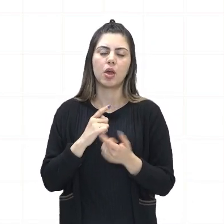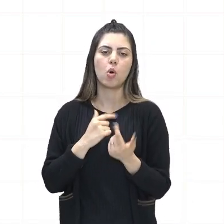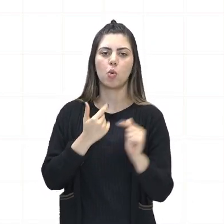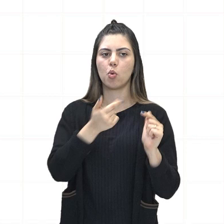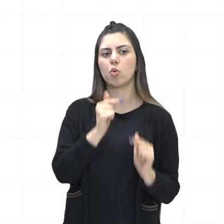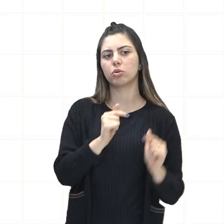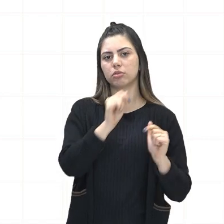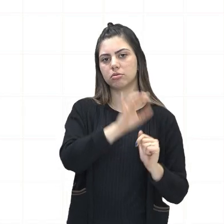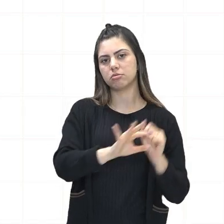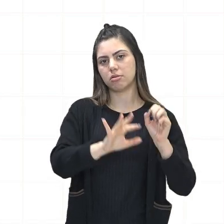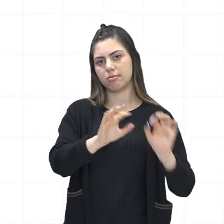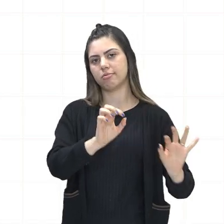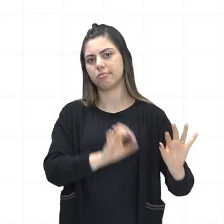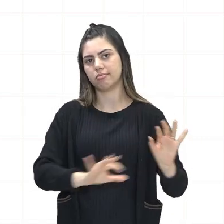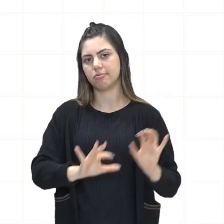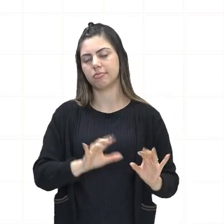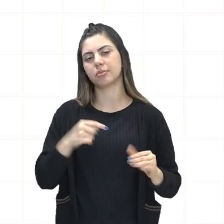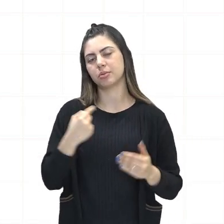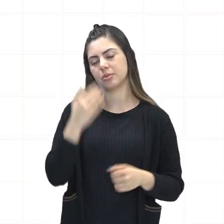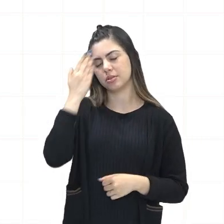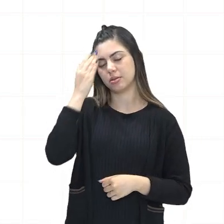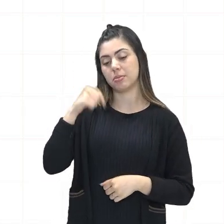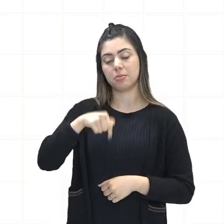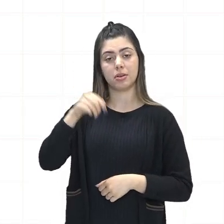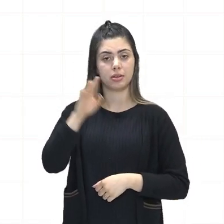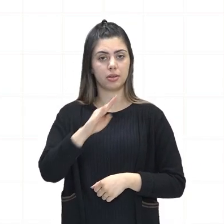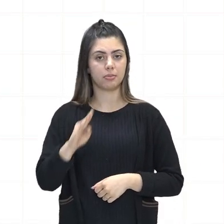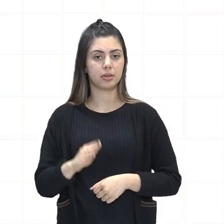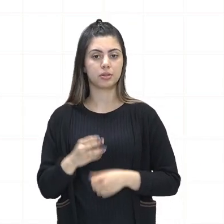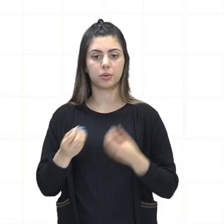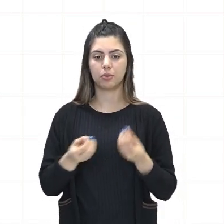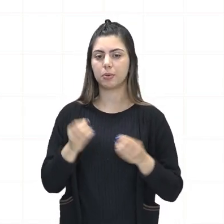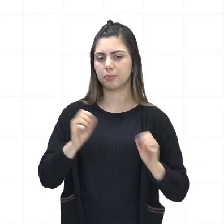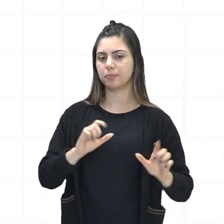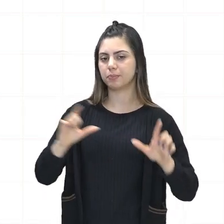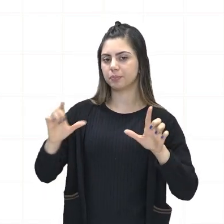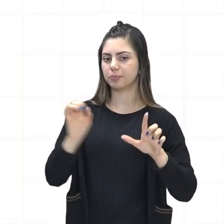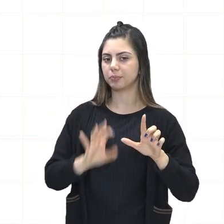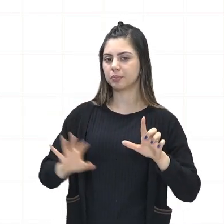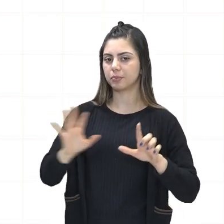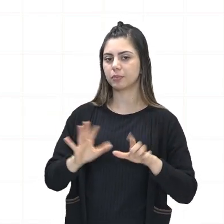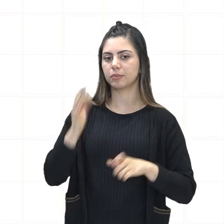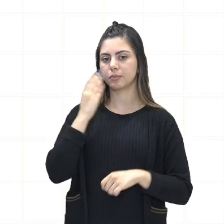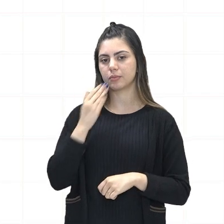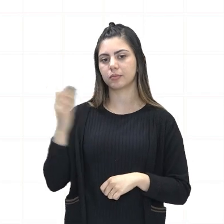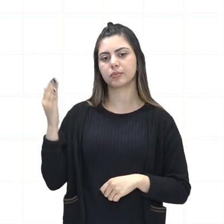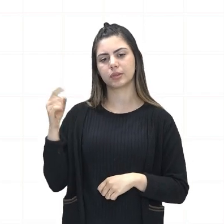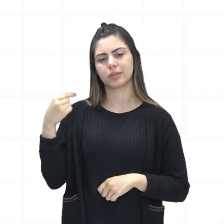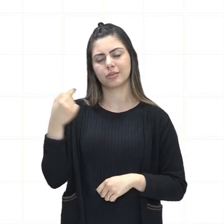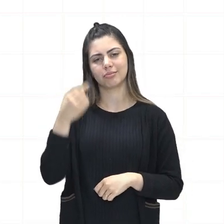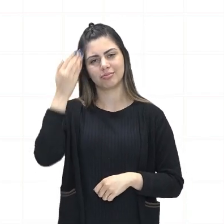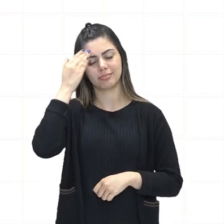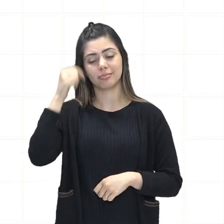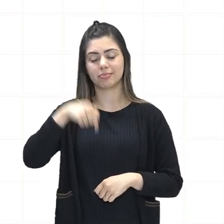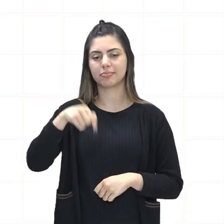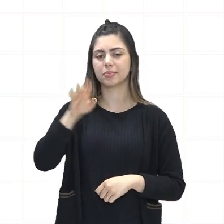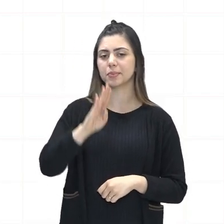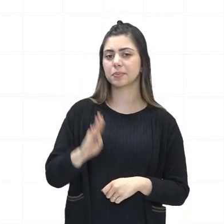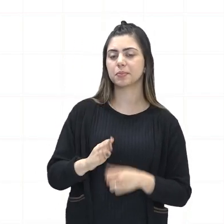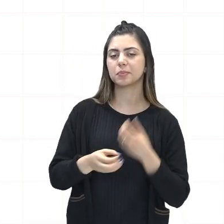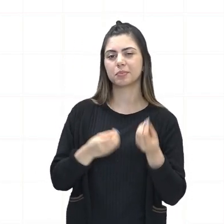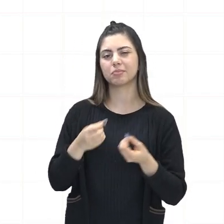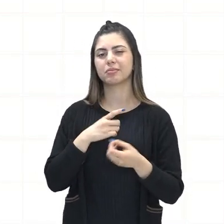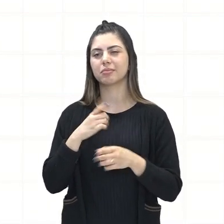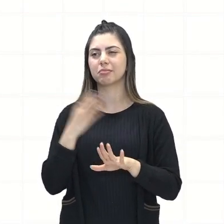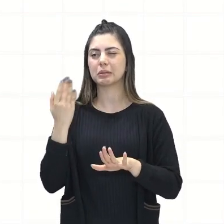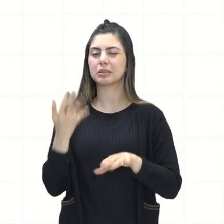né? A gente sabe que o Brasil, a gente vai ver essa próxima tela aí, a gente sabe que o território brasileiro ele foi